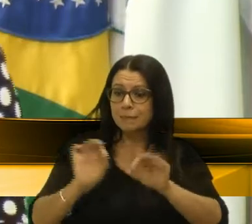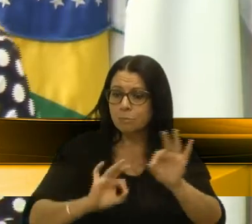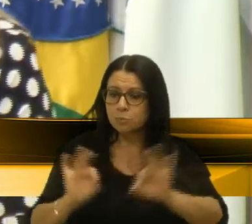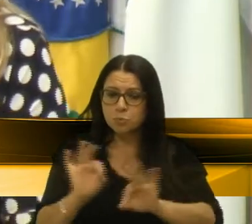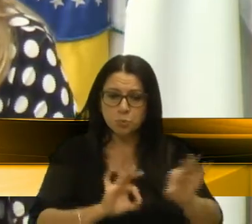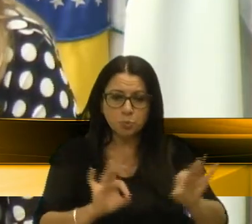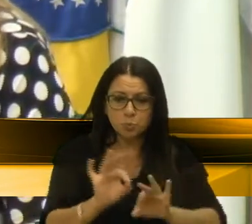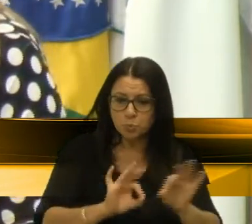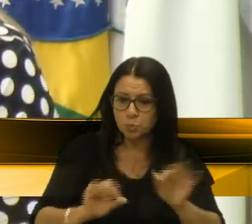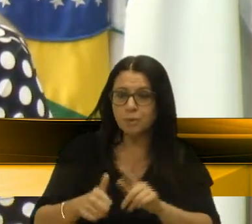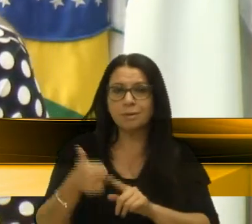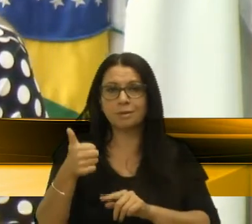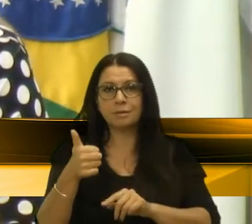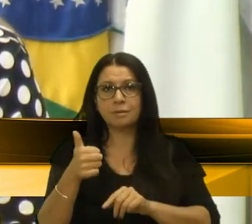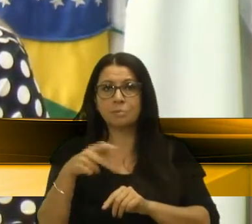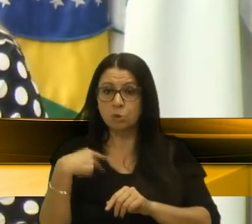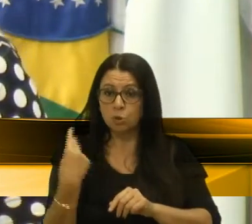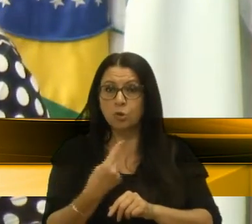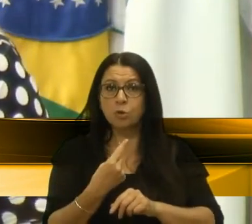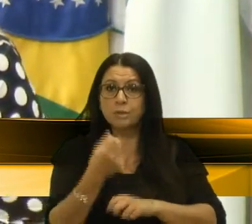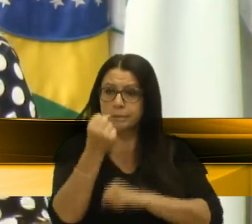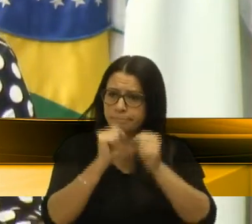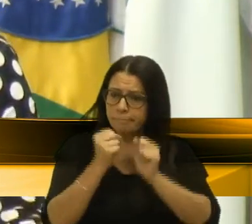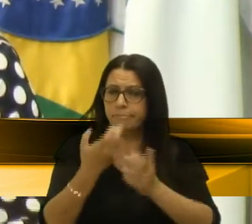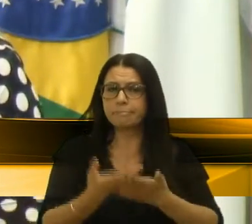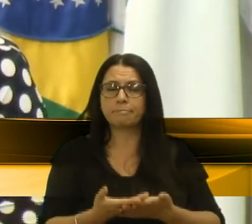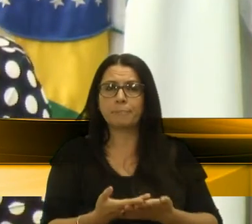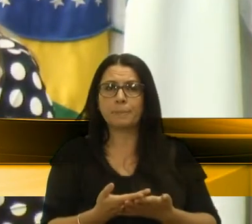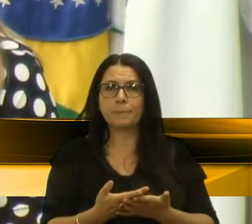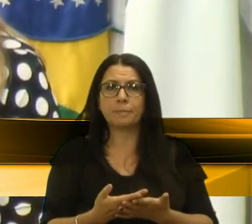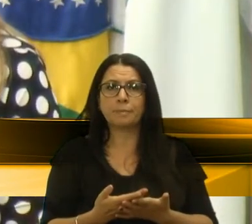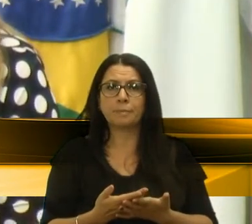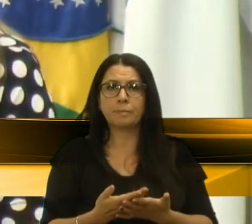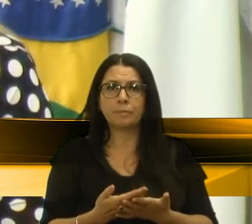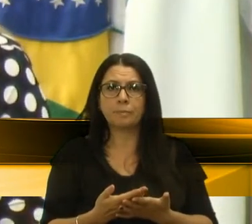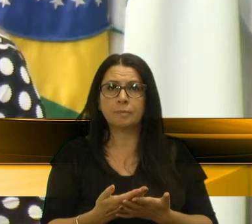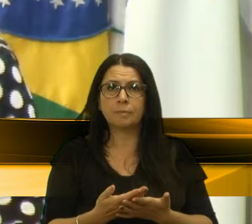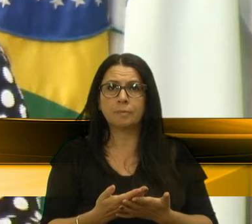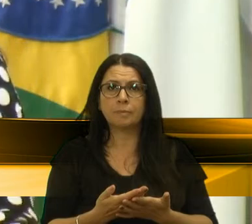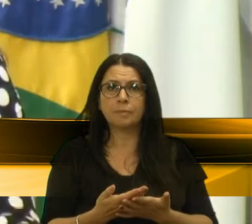para que a nossa indústria possa